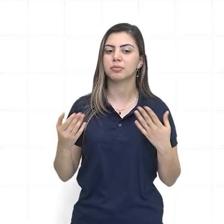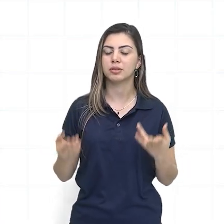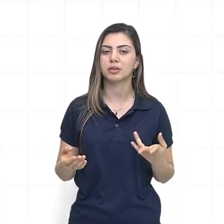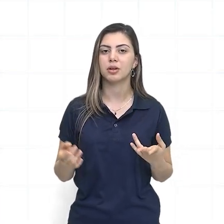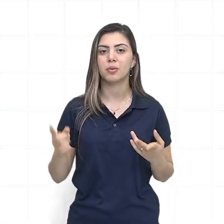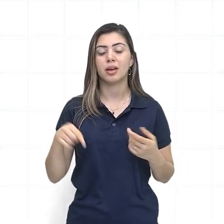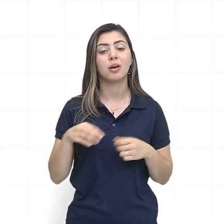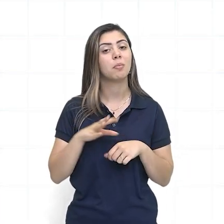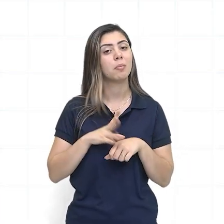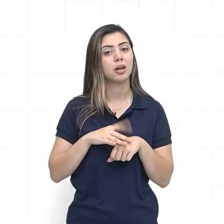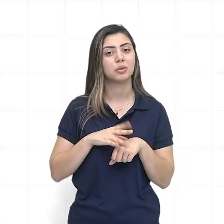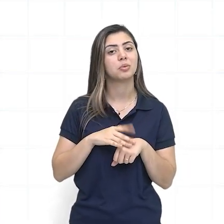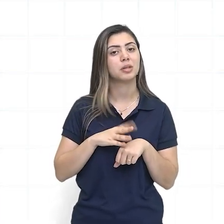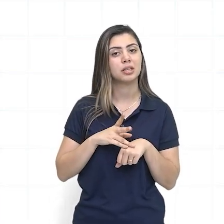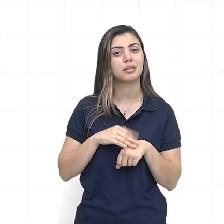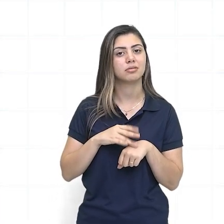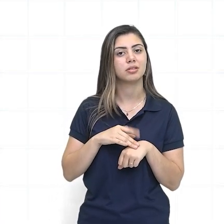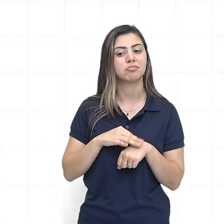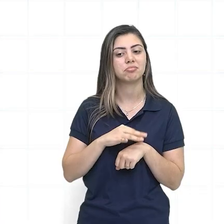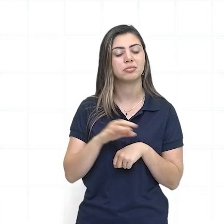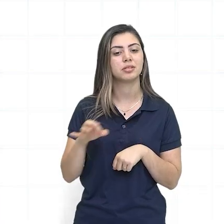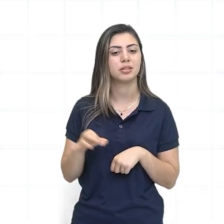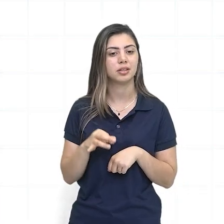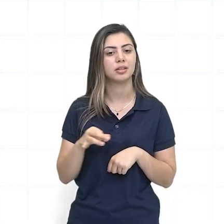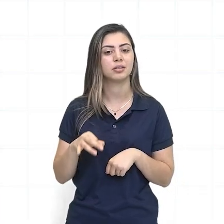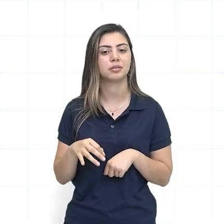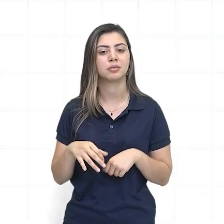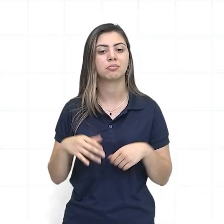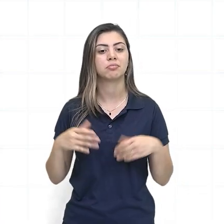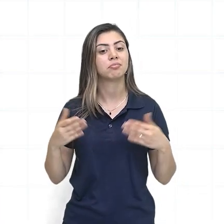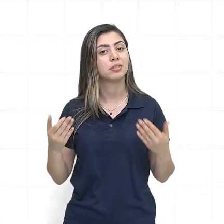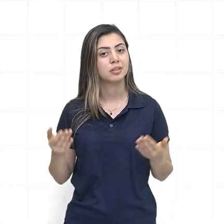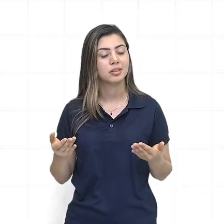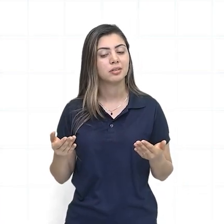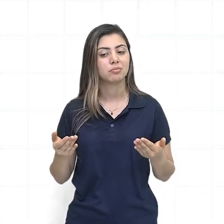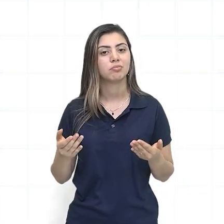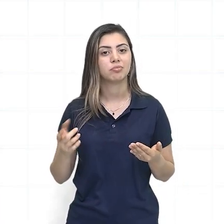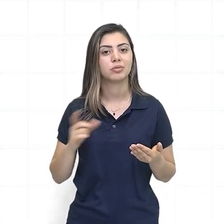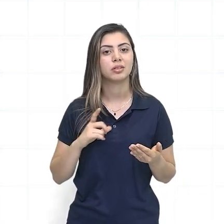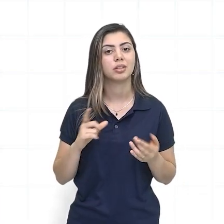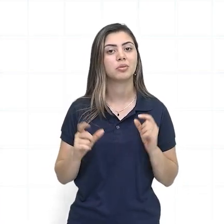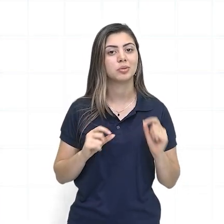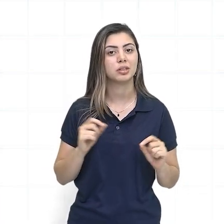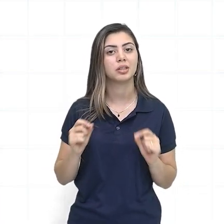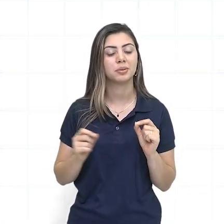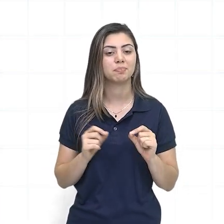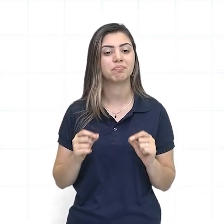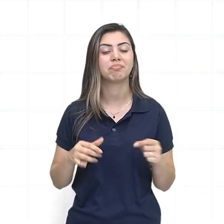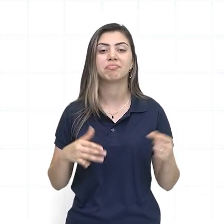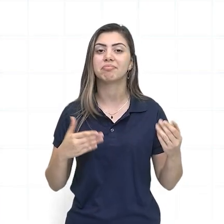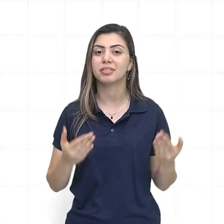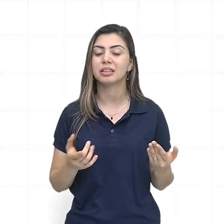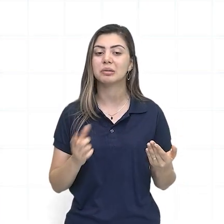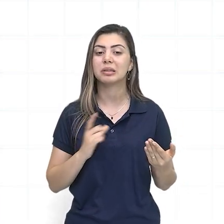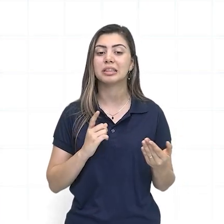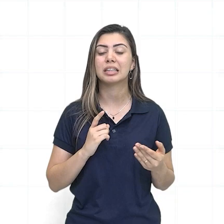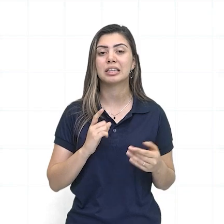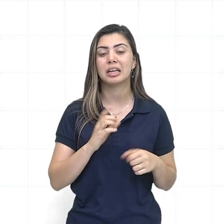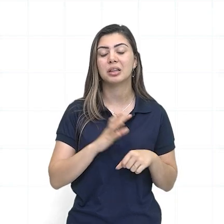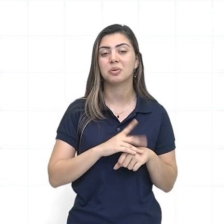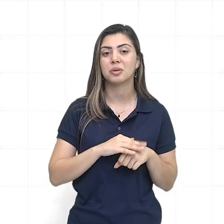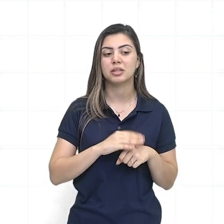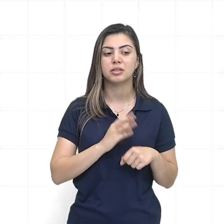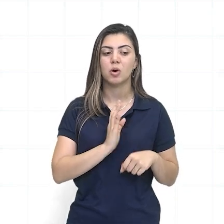chama-se uma doença, né? Um tipo de doença que causa aí o coração